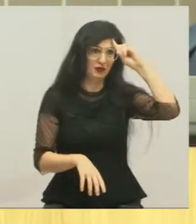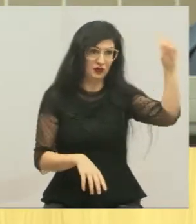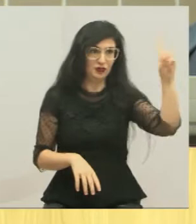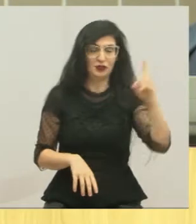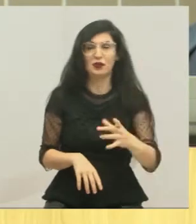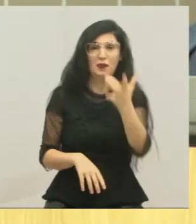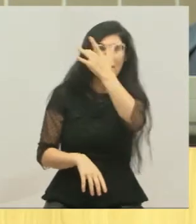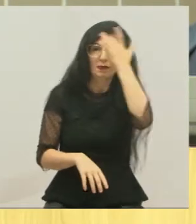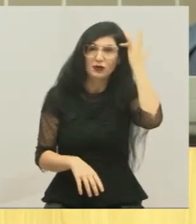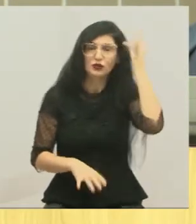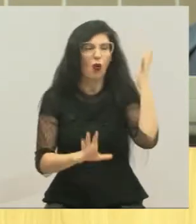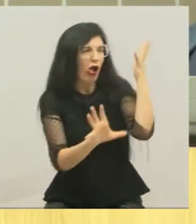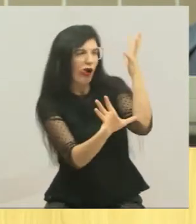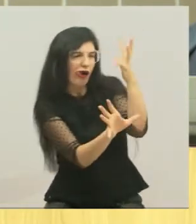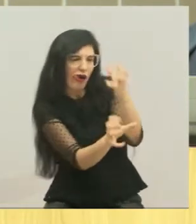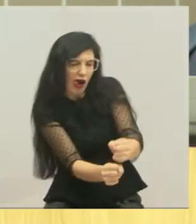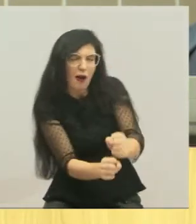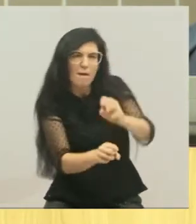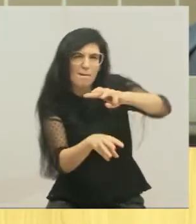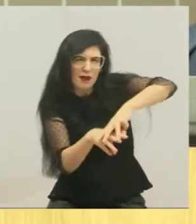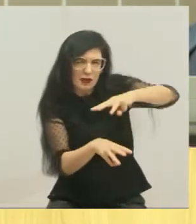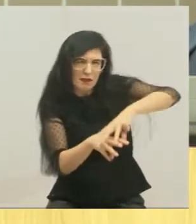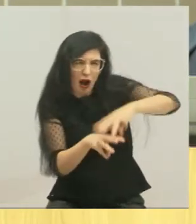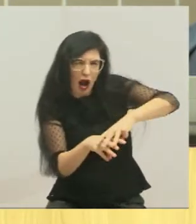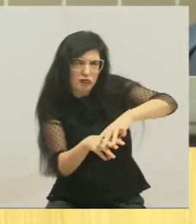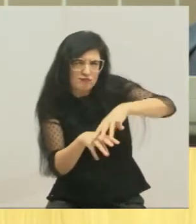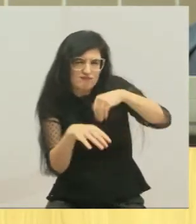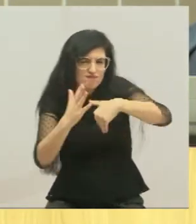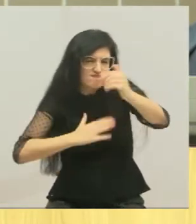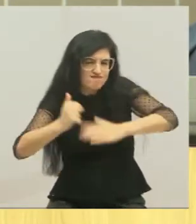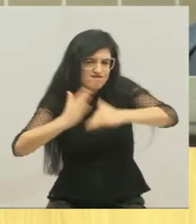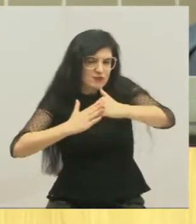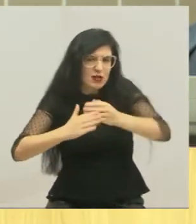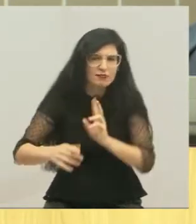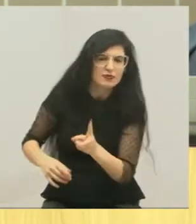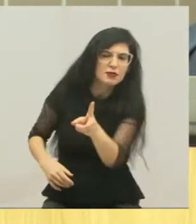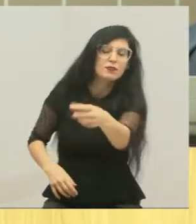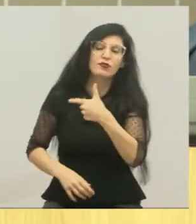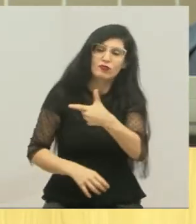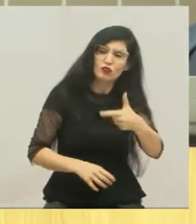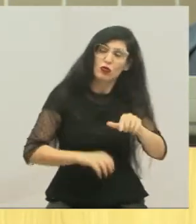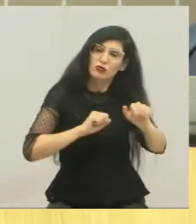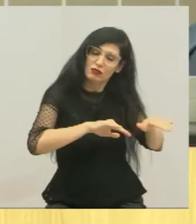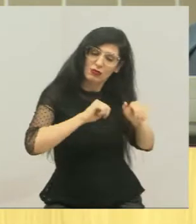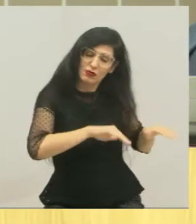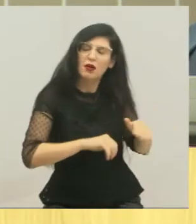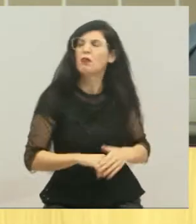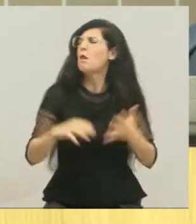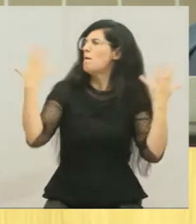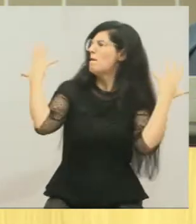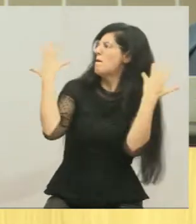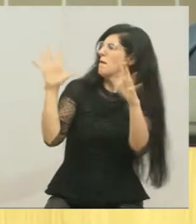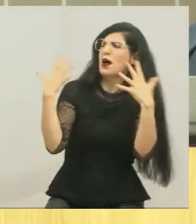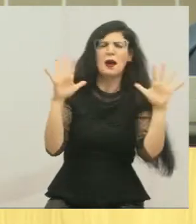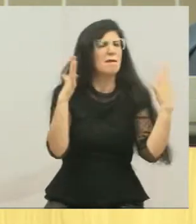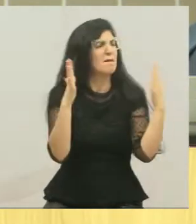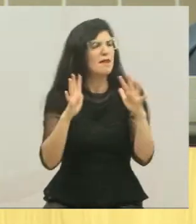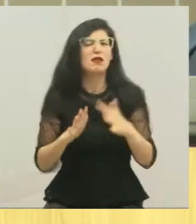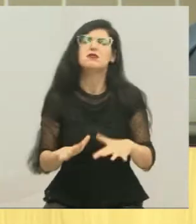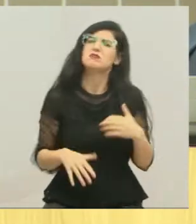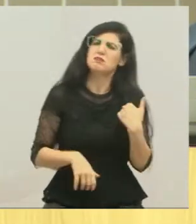contador, celebrado em 22 de setembro. Nessa oportunidade, nós conseguiremos nossos mais sinceros